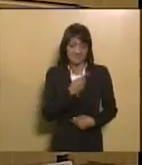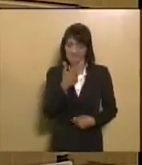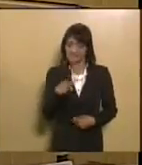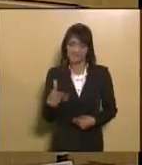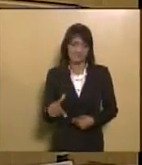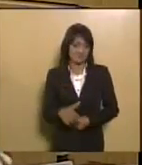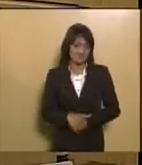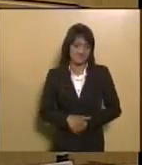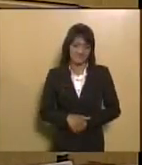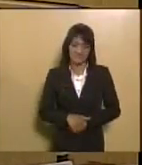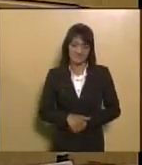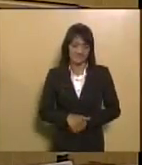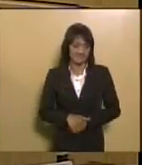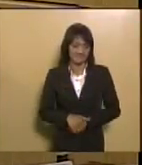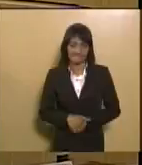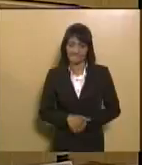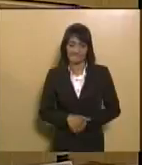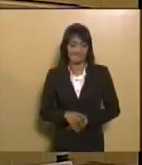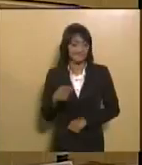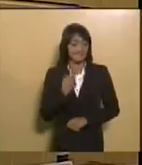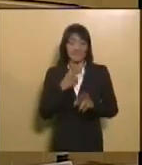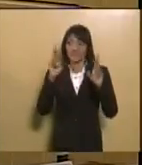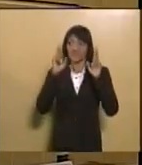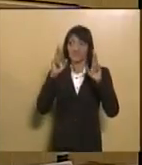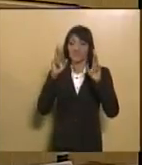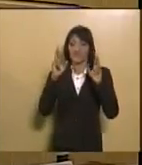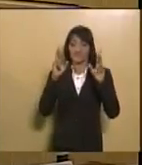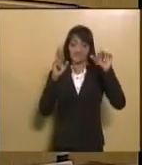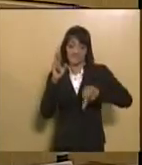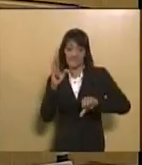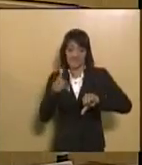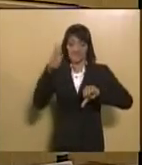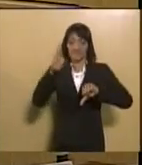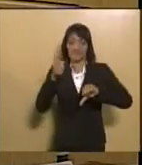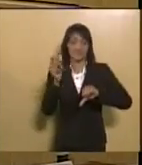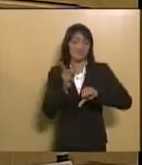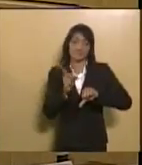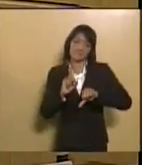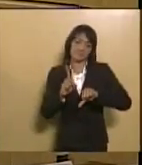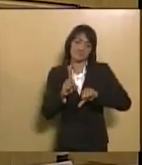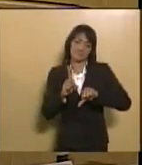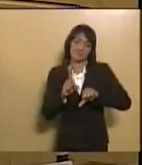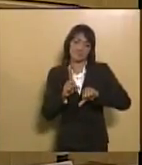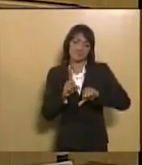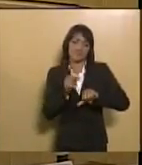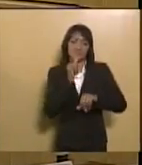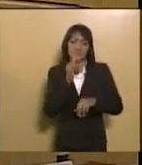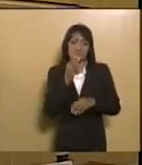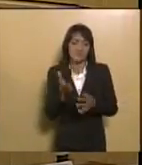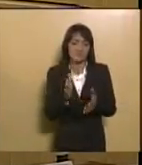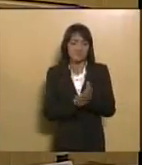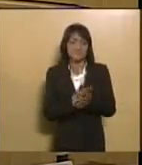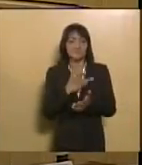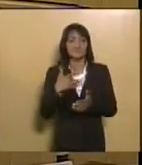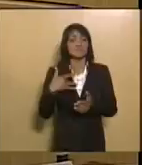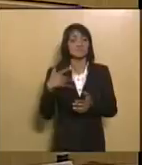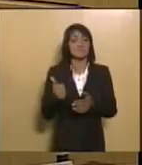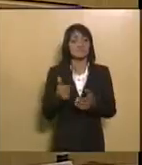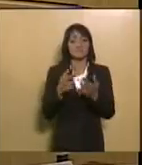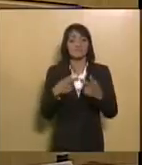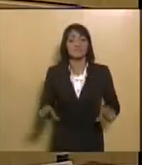sergipano. Infelizmente, nós não torcemos aqui para o quanto pior melhor. Nós gostaríamos de ver, por exemplo, essa questão da saúde